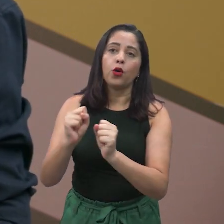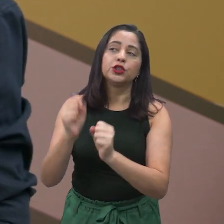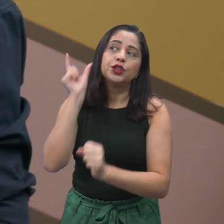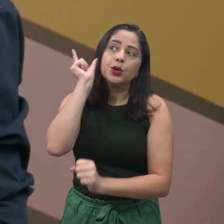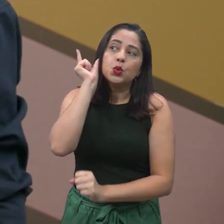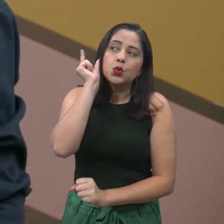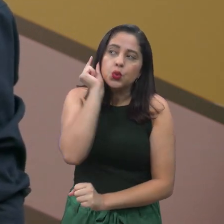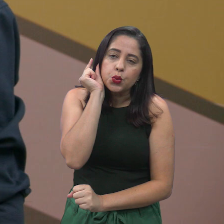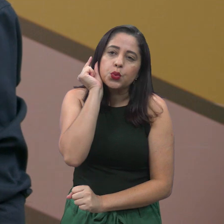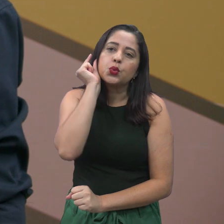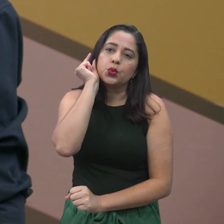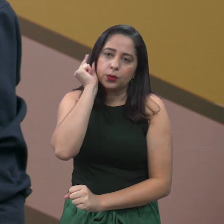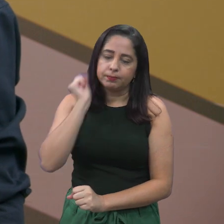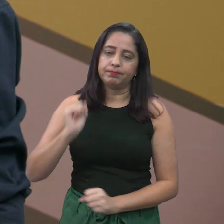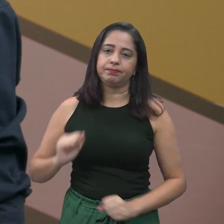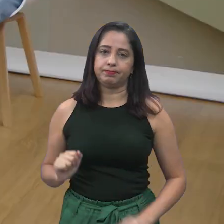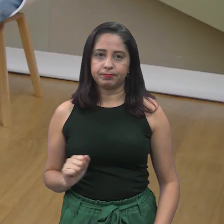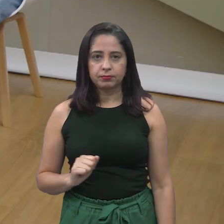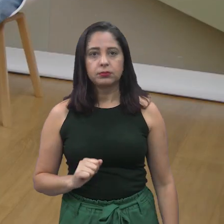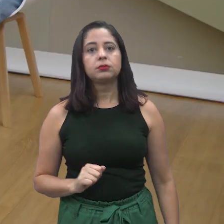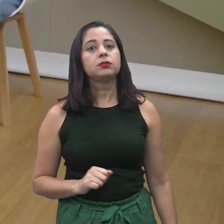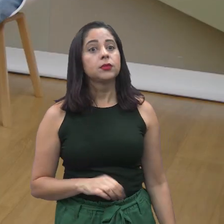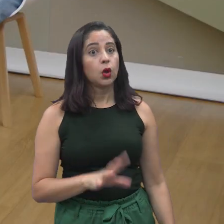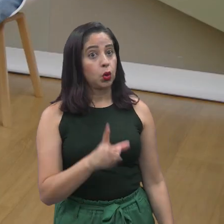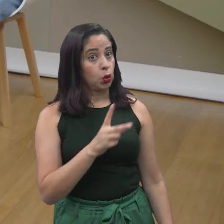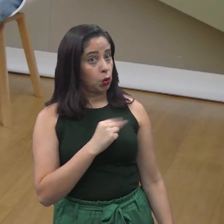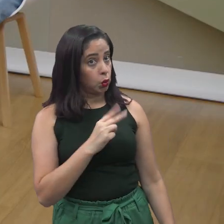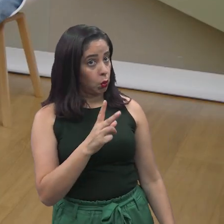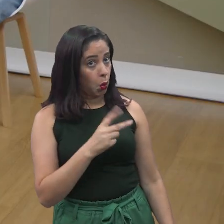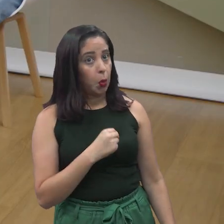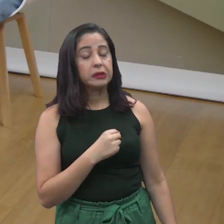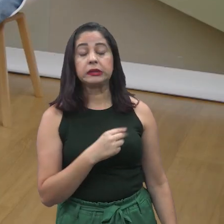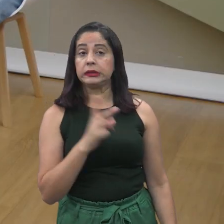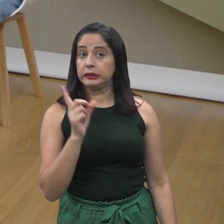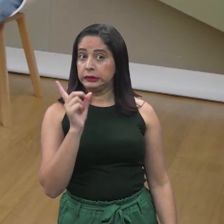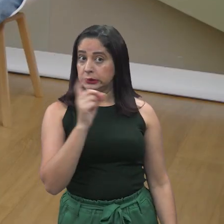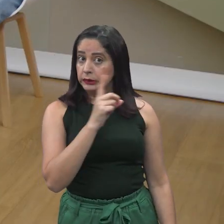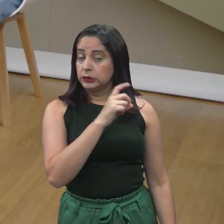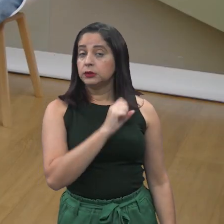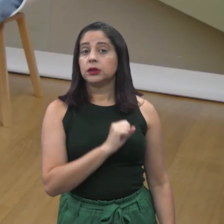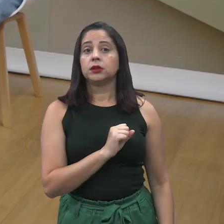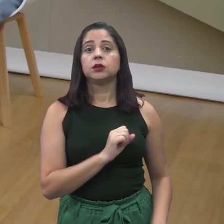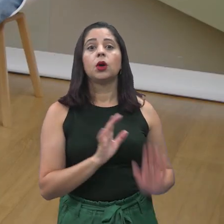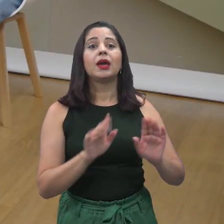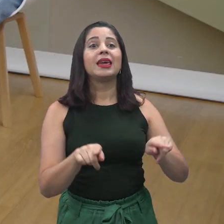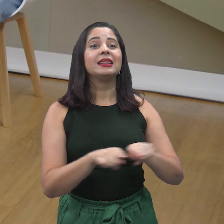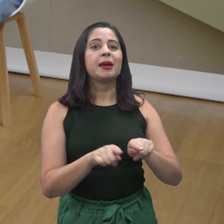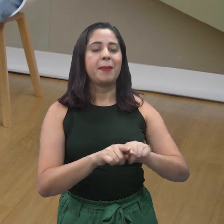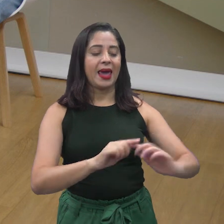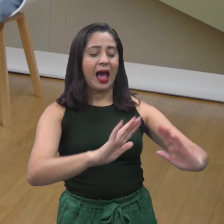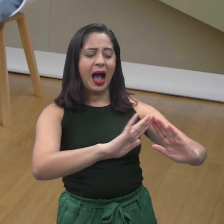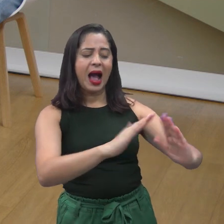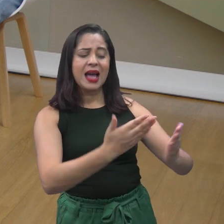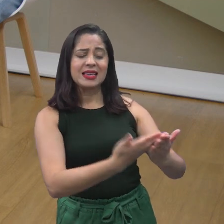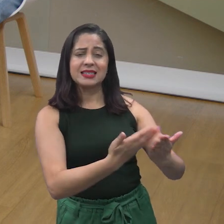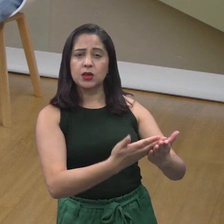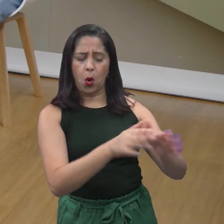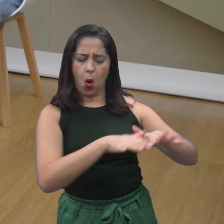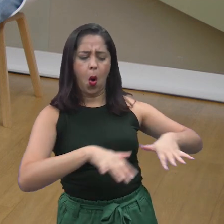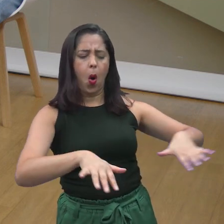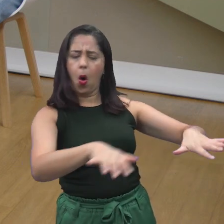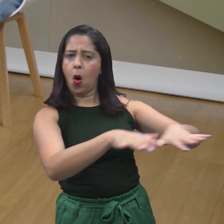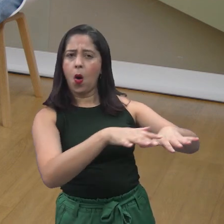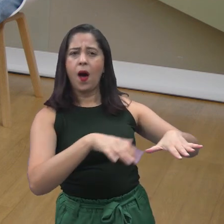crianças com dificuldades na alfabetização. Olha só, é bastante complexo, né, doutor? E como que o ambiente escolar ali, qual a